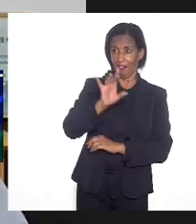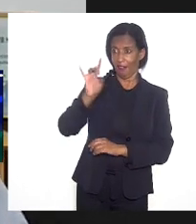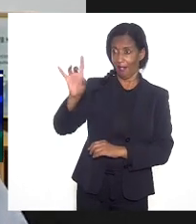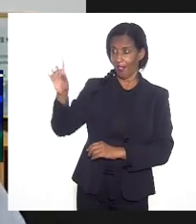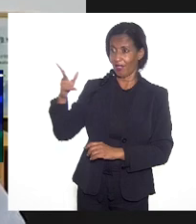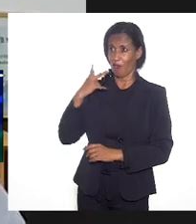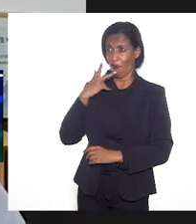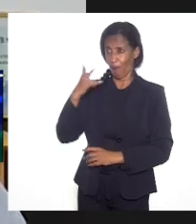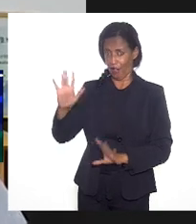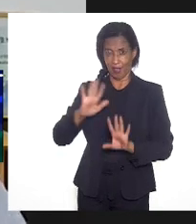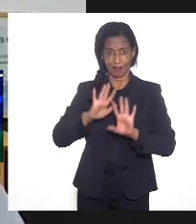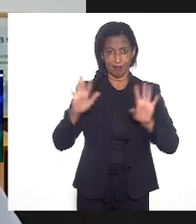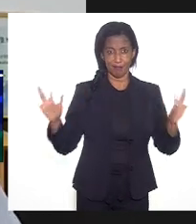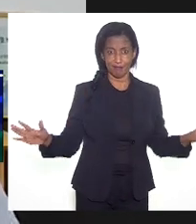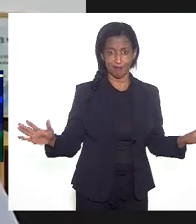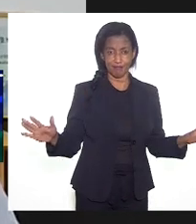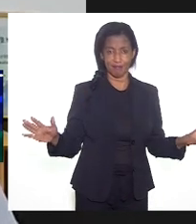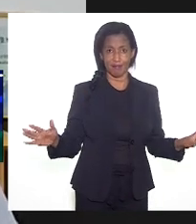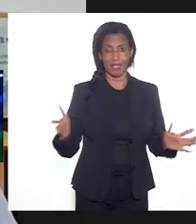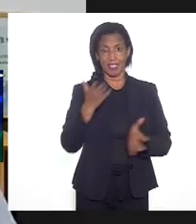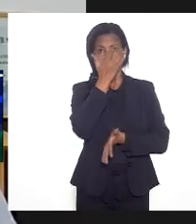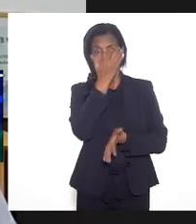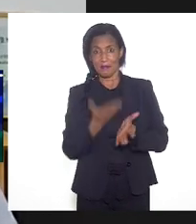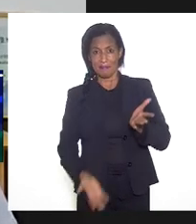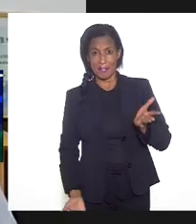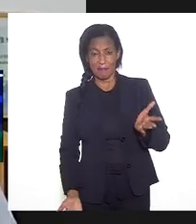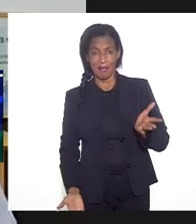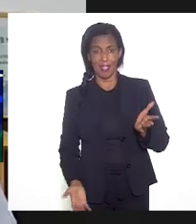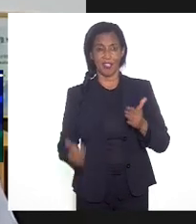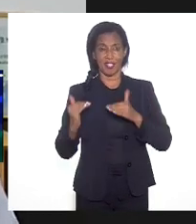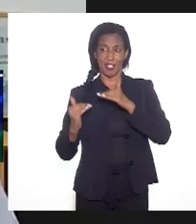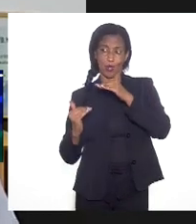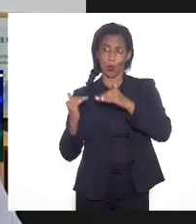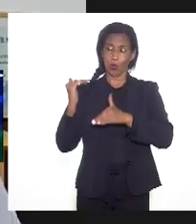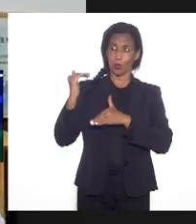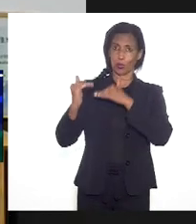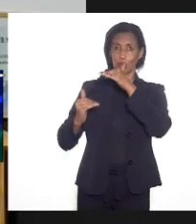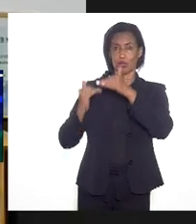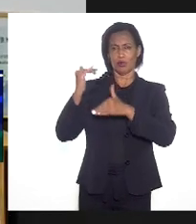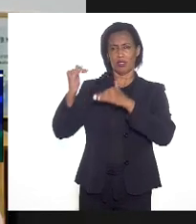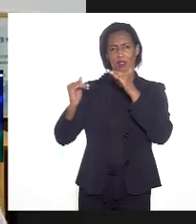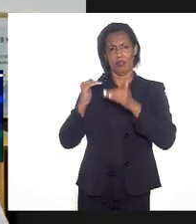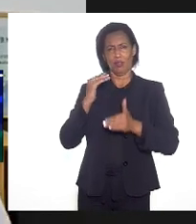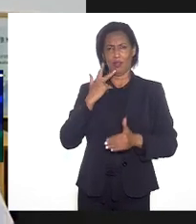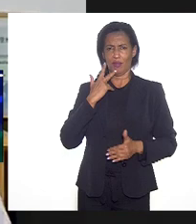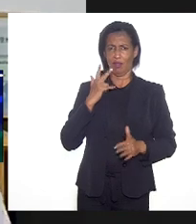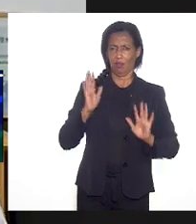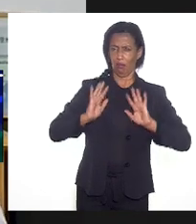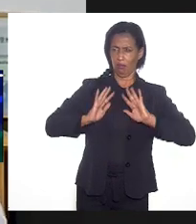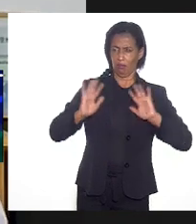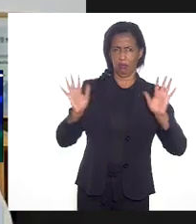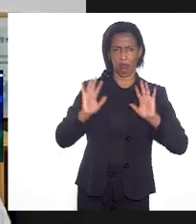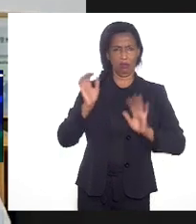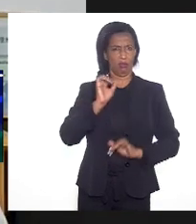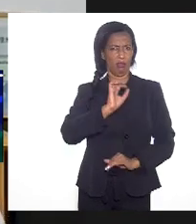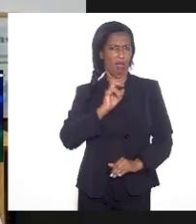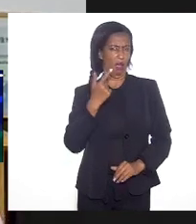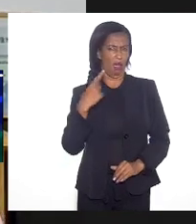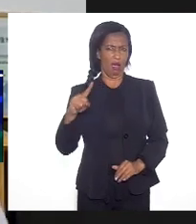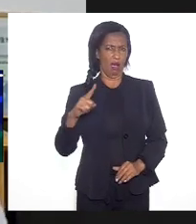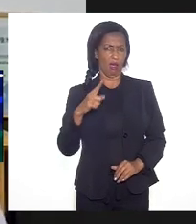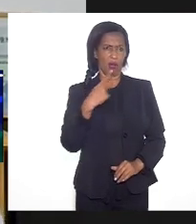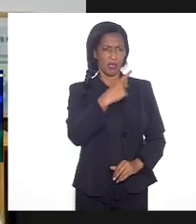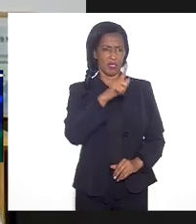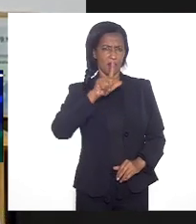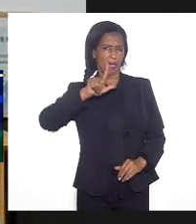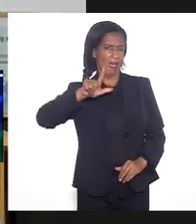por terra aquela construção que foi feita dizendo que não, esse PL não cita a